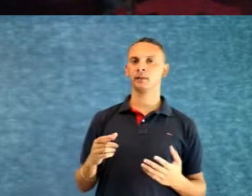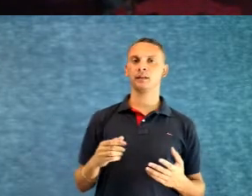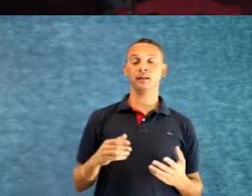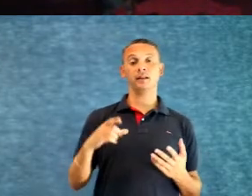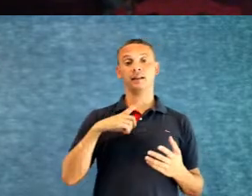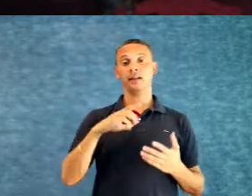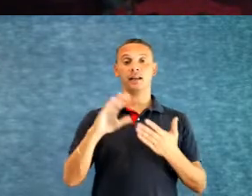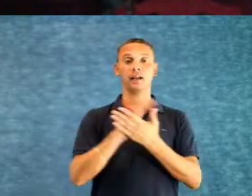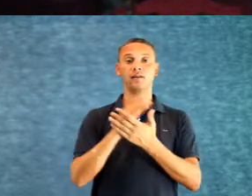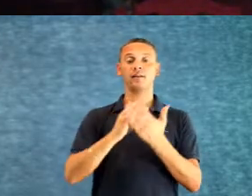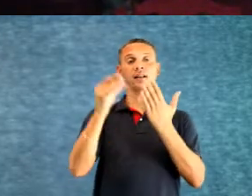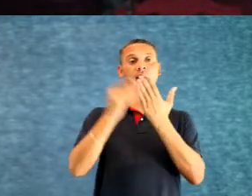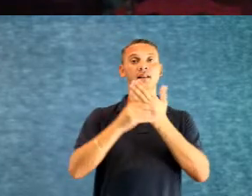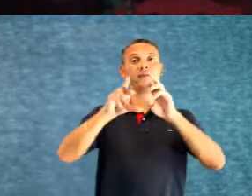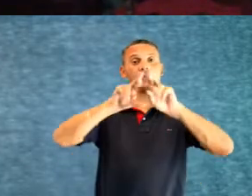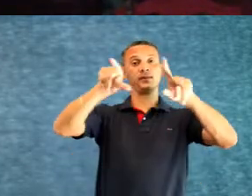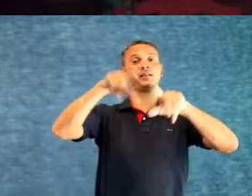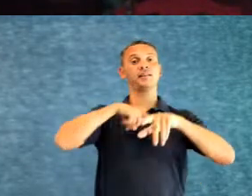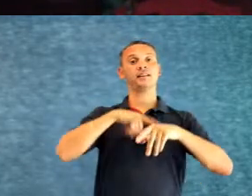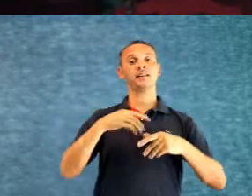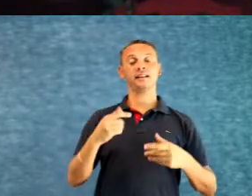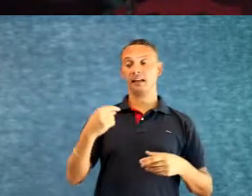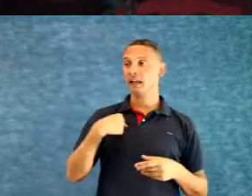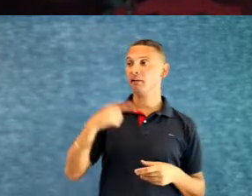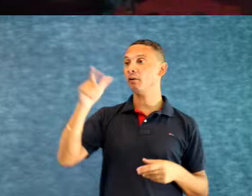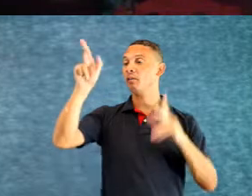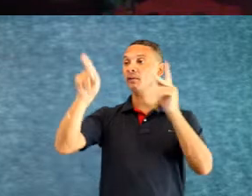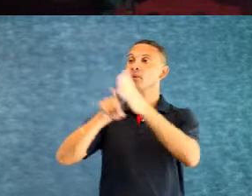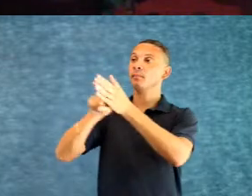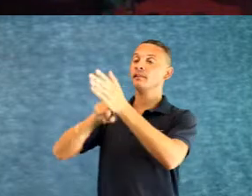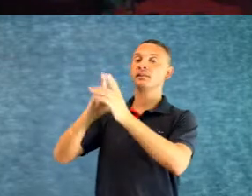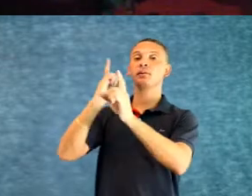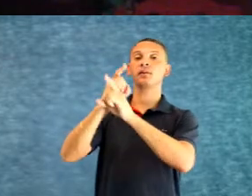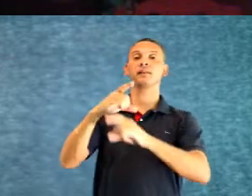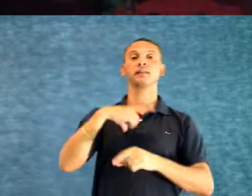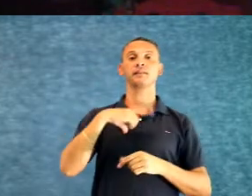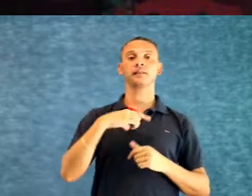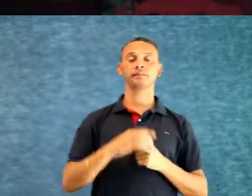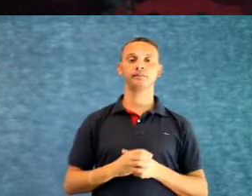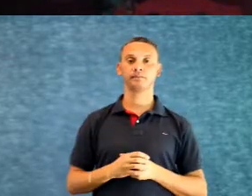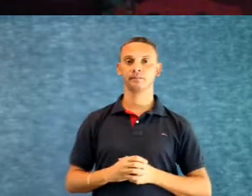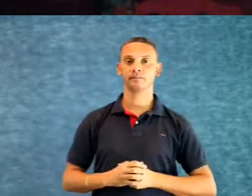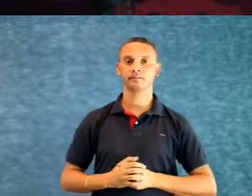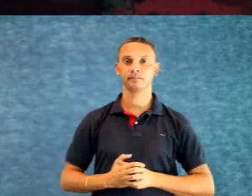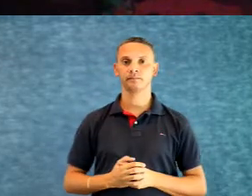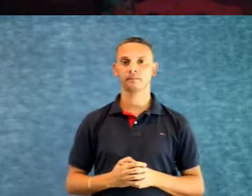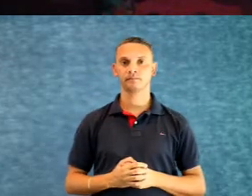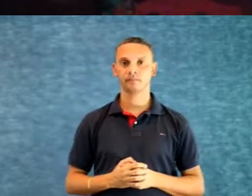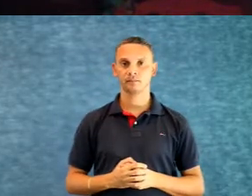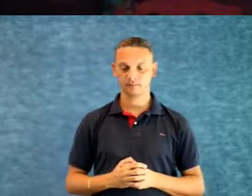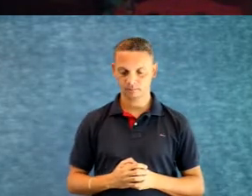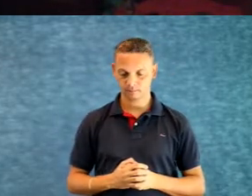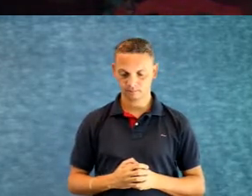vontade. Por nada. Prazer. Não, Era mais com um certeza, impressor que um editor. Era impressora, impressora,